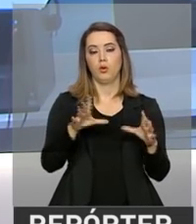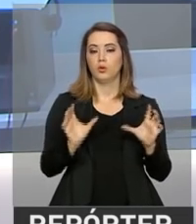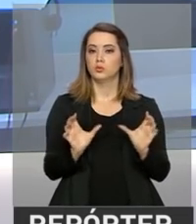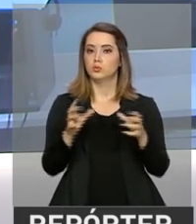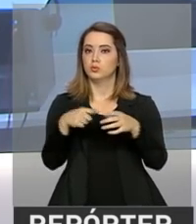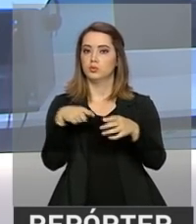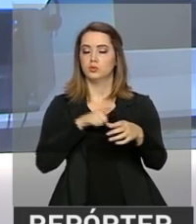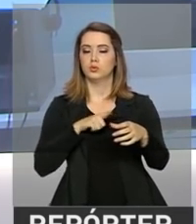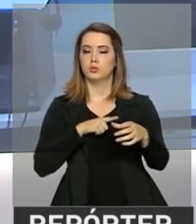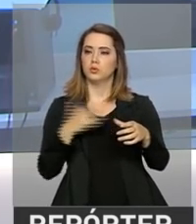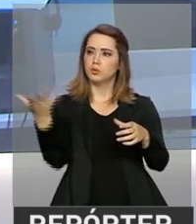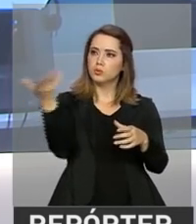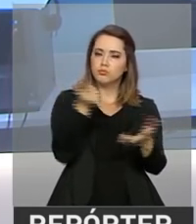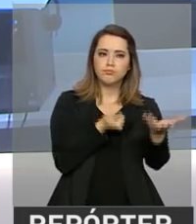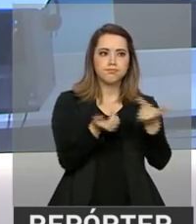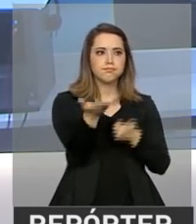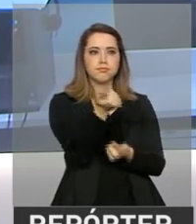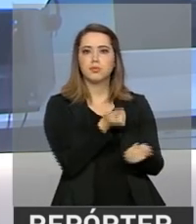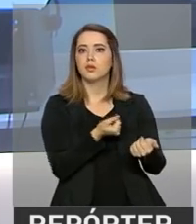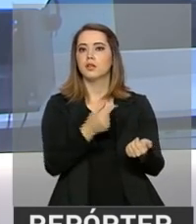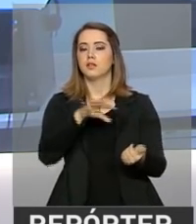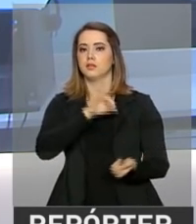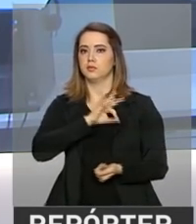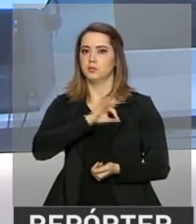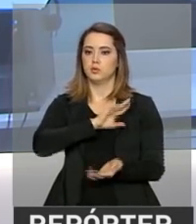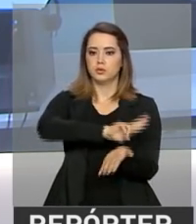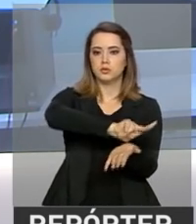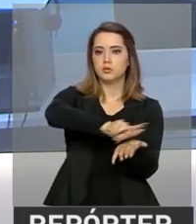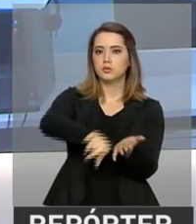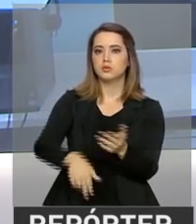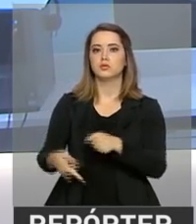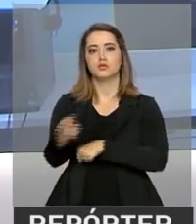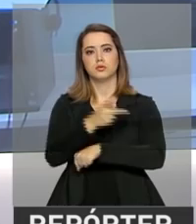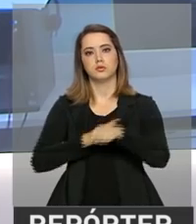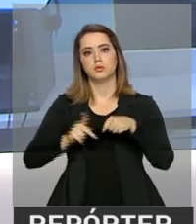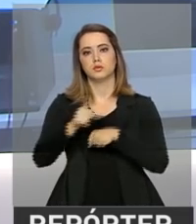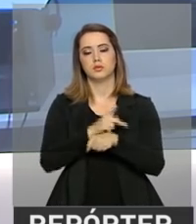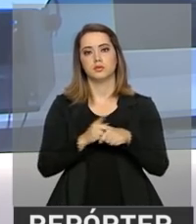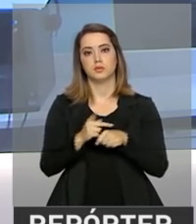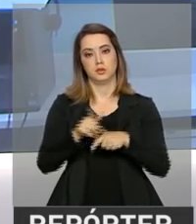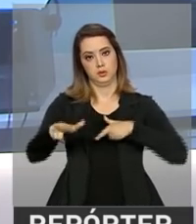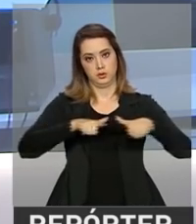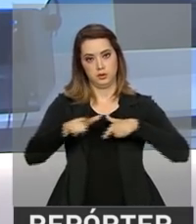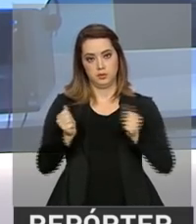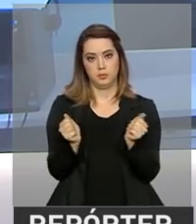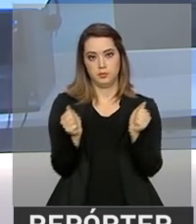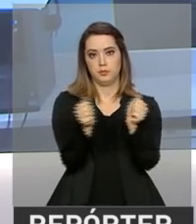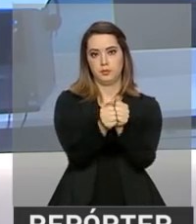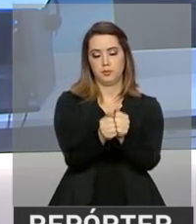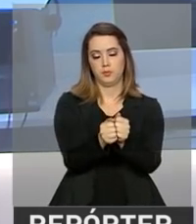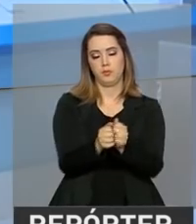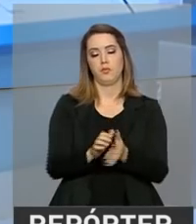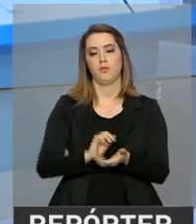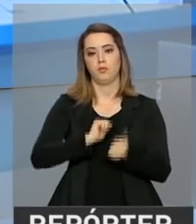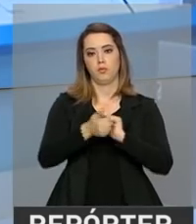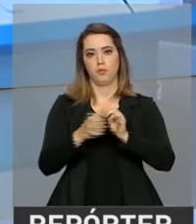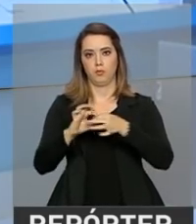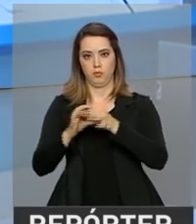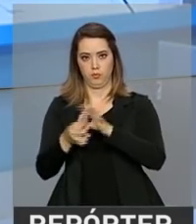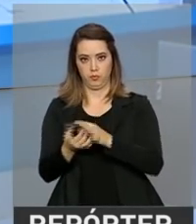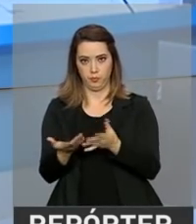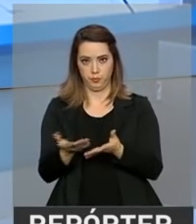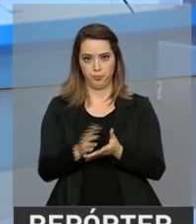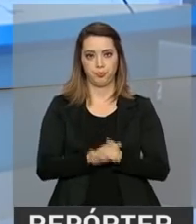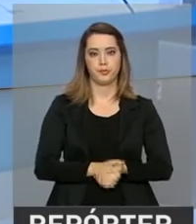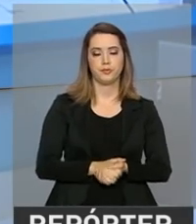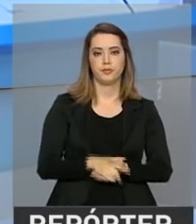de diversos países que vão atuar junto com a Polícia Federal Brasileira durante os Jogos Olímpicos e Paralímpicos. Domingo foi